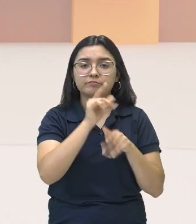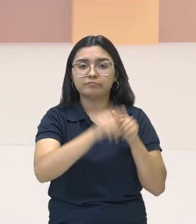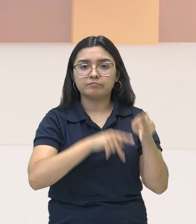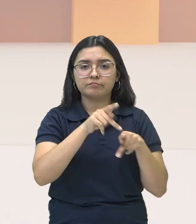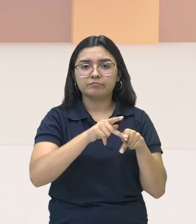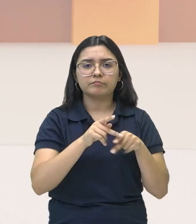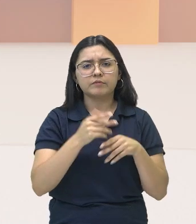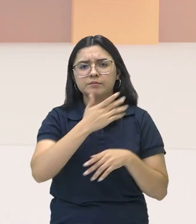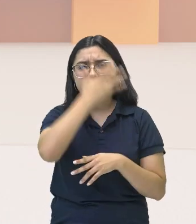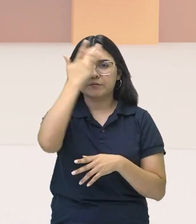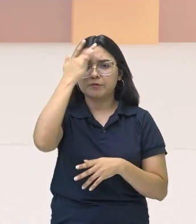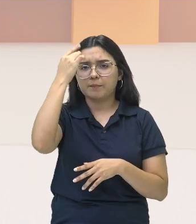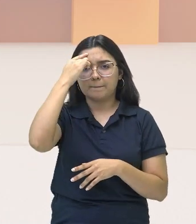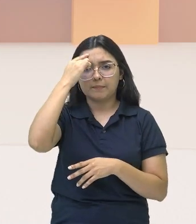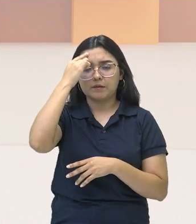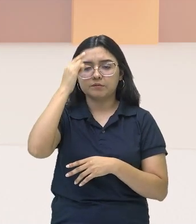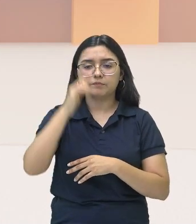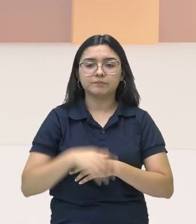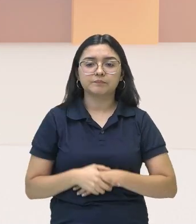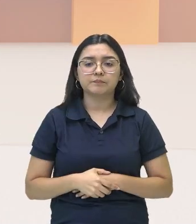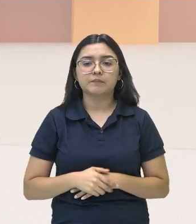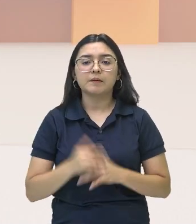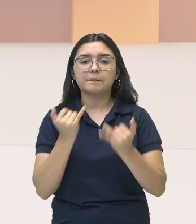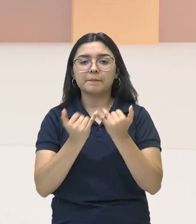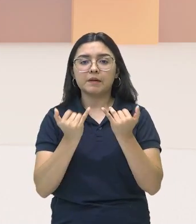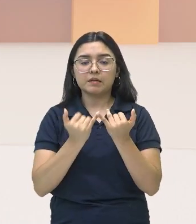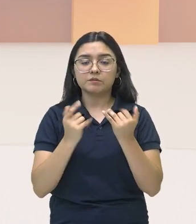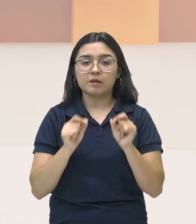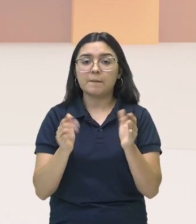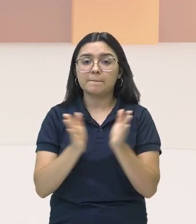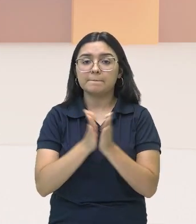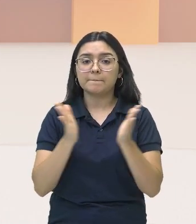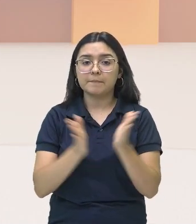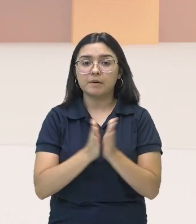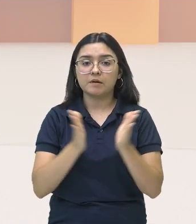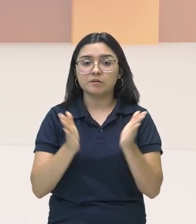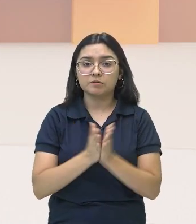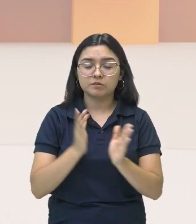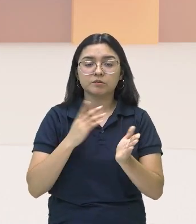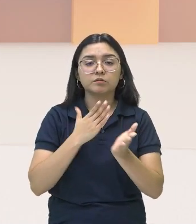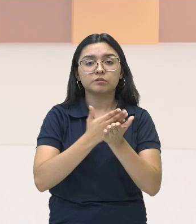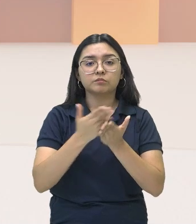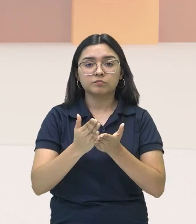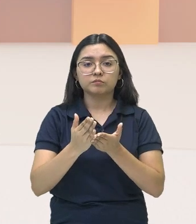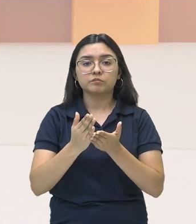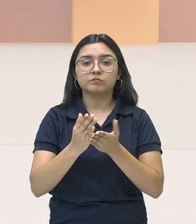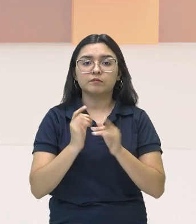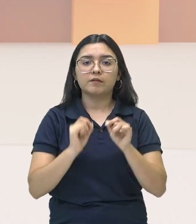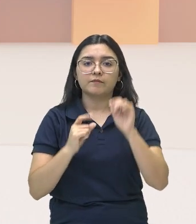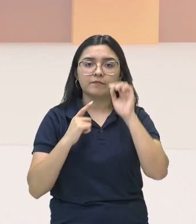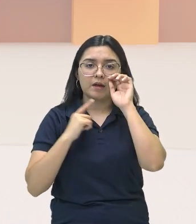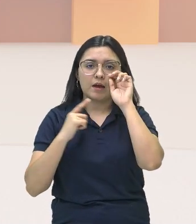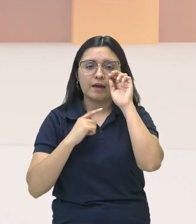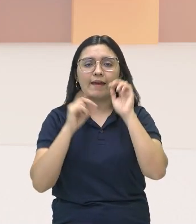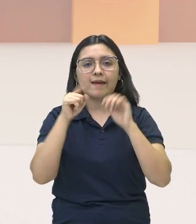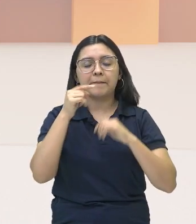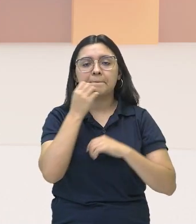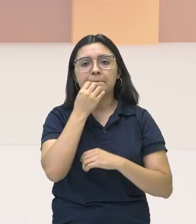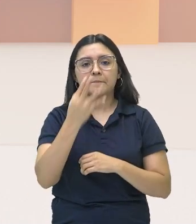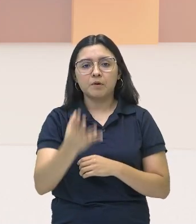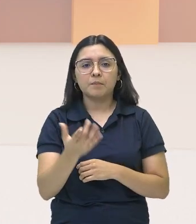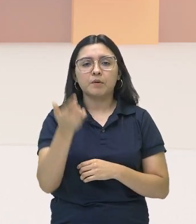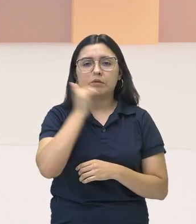pensa muitas vezes nisso. Parece que a pobreza institucionalizada é vantajosa para